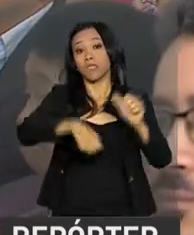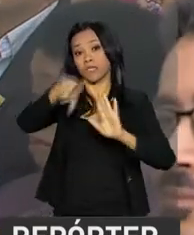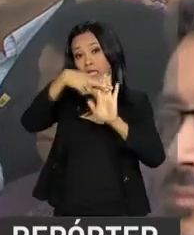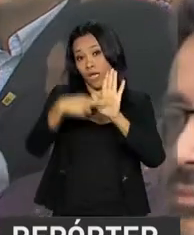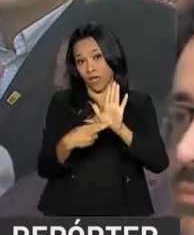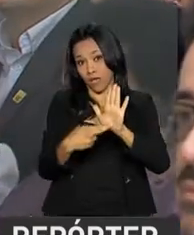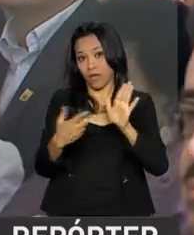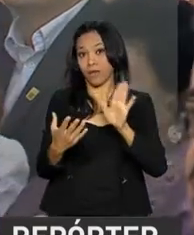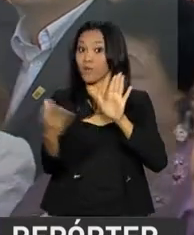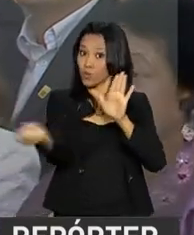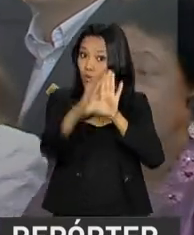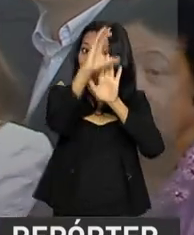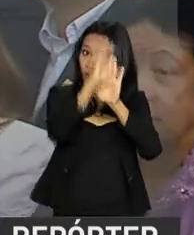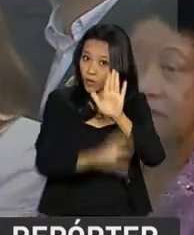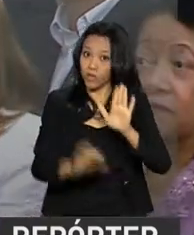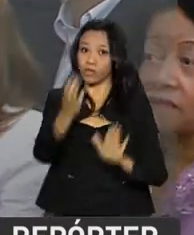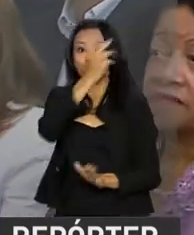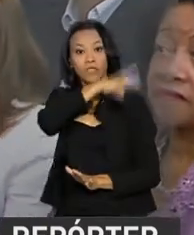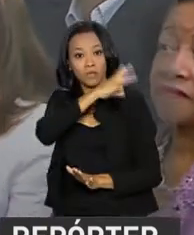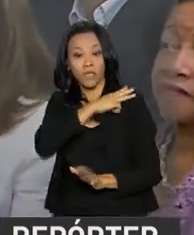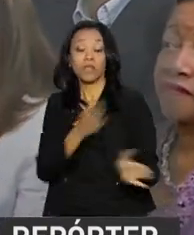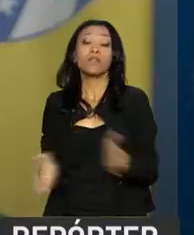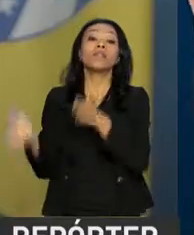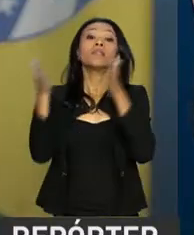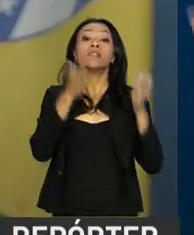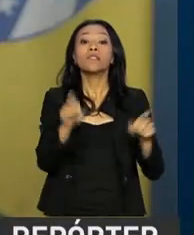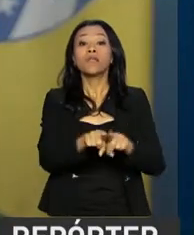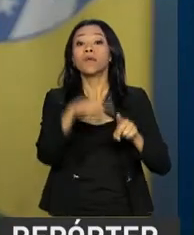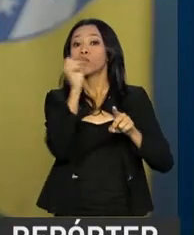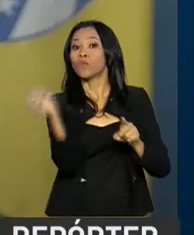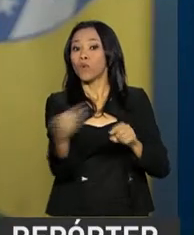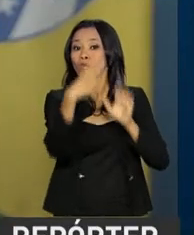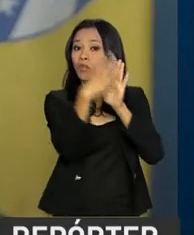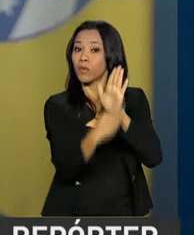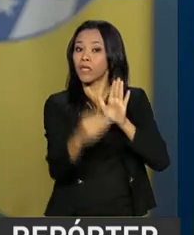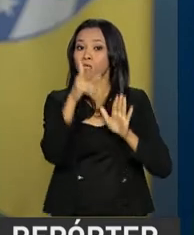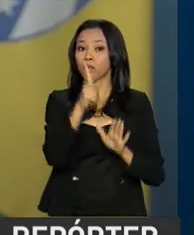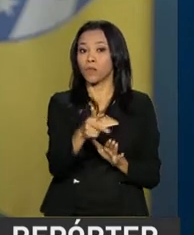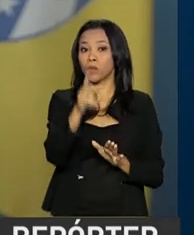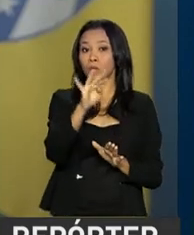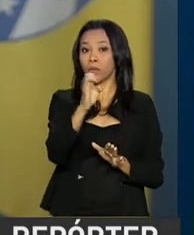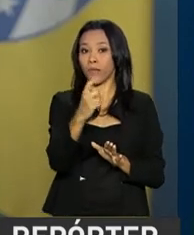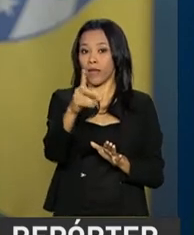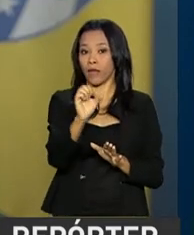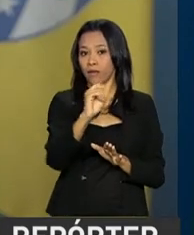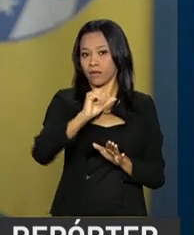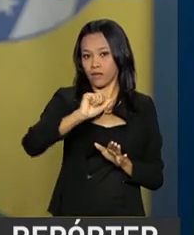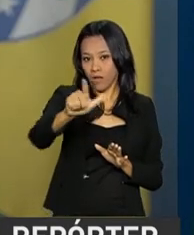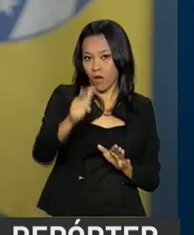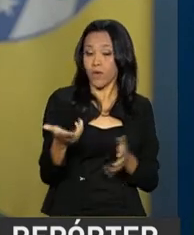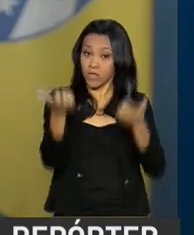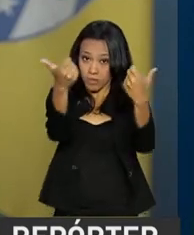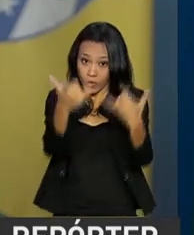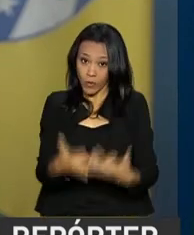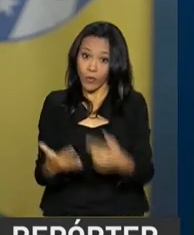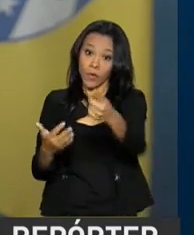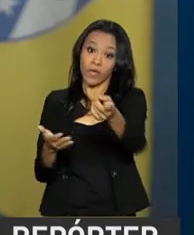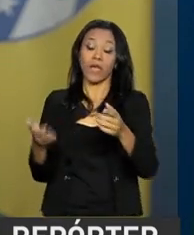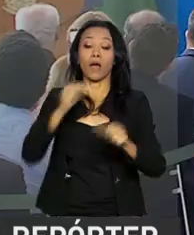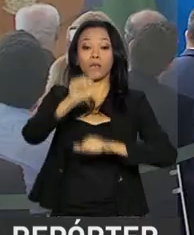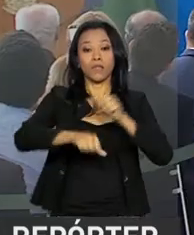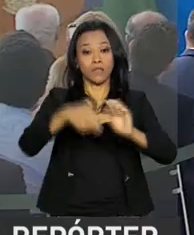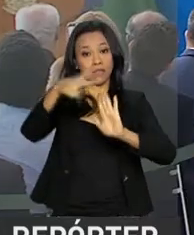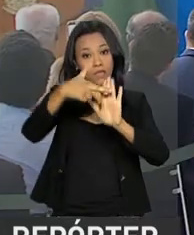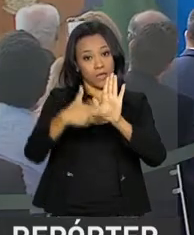ea nova formatação da exploração do pré sal temer defendeu que agora a reforma da previdência vai garantir